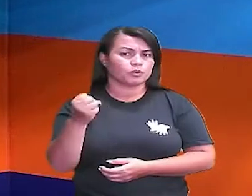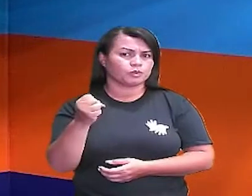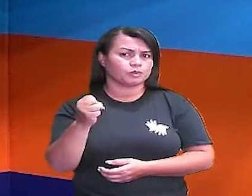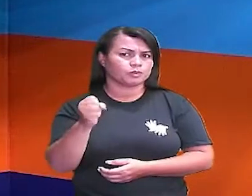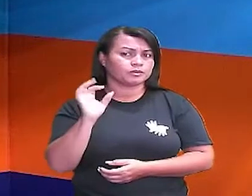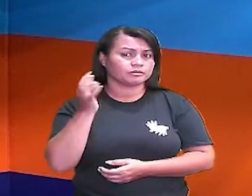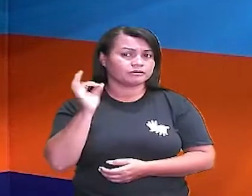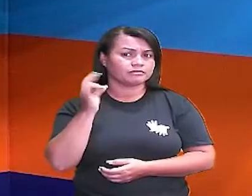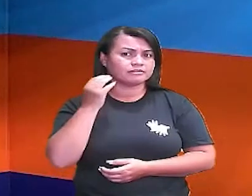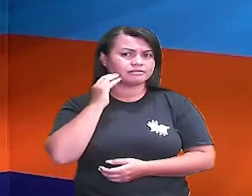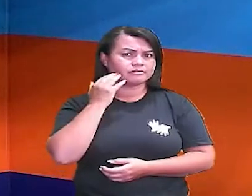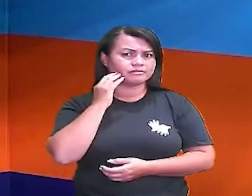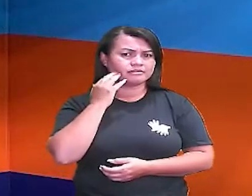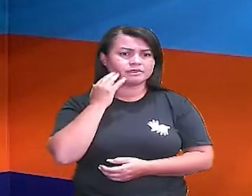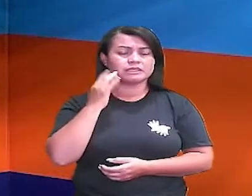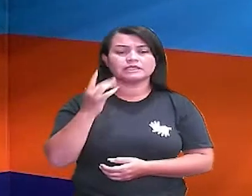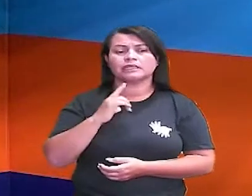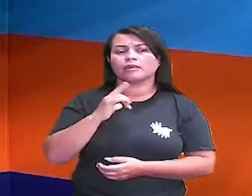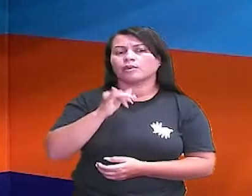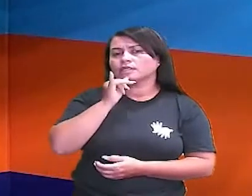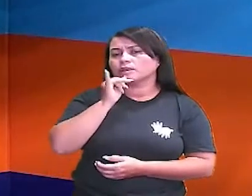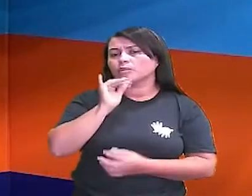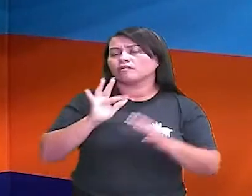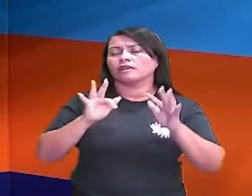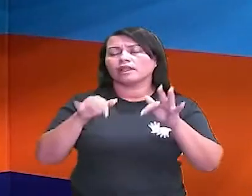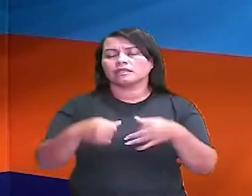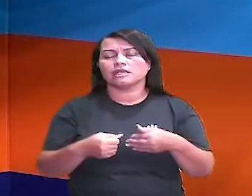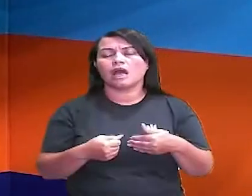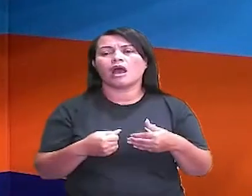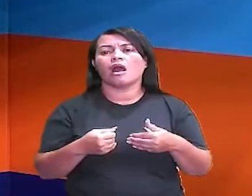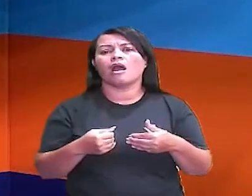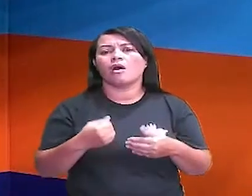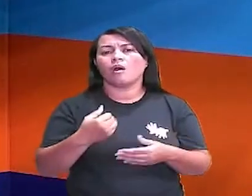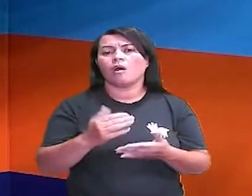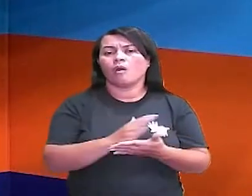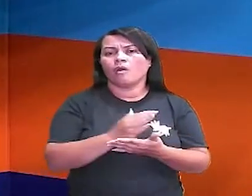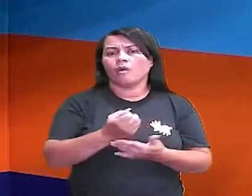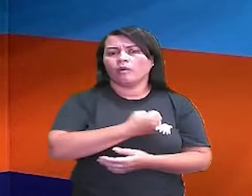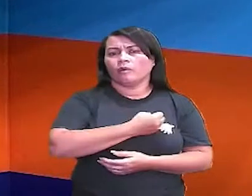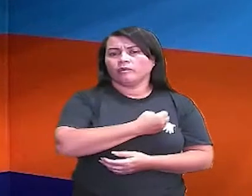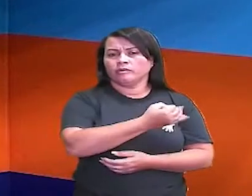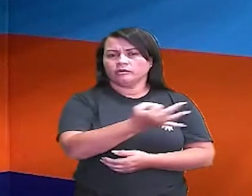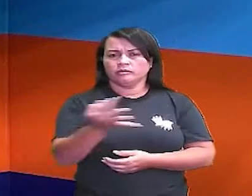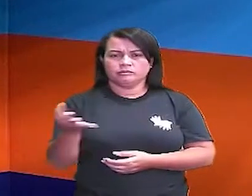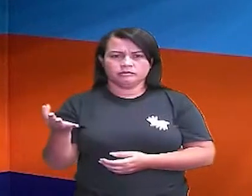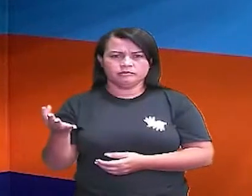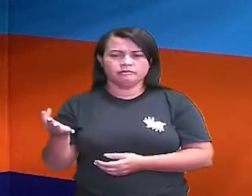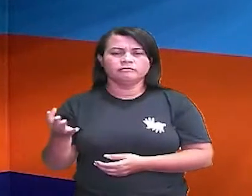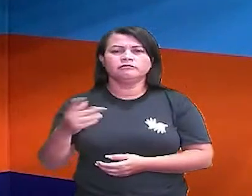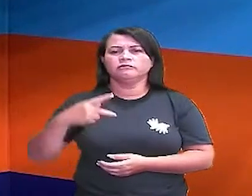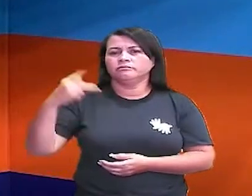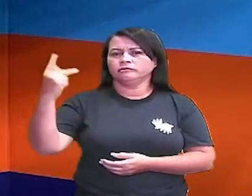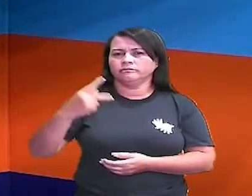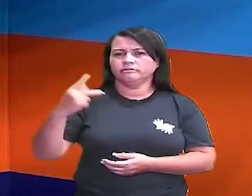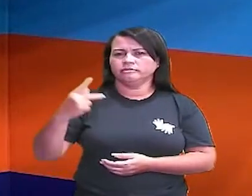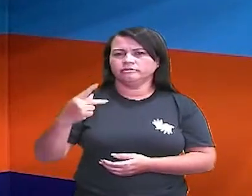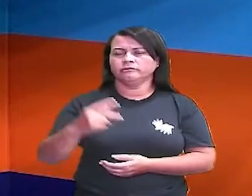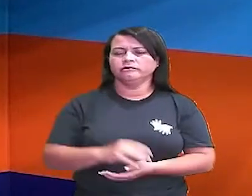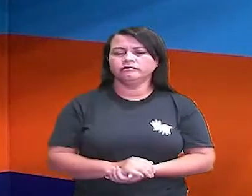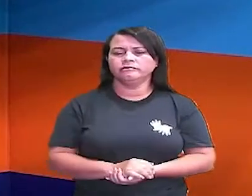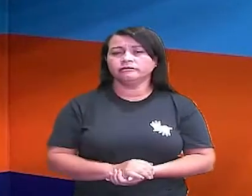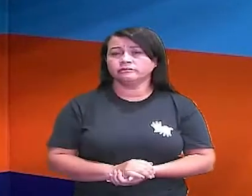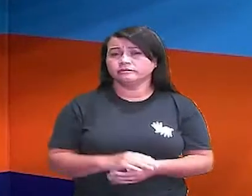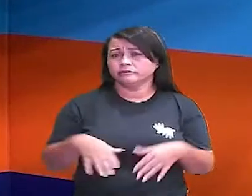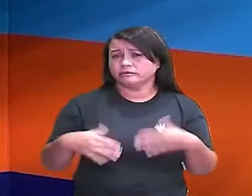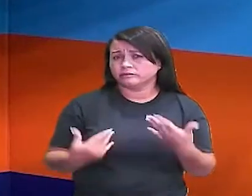8, tá certo? Se ele terminar com um desses números, ou se ele for um desses números, ele é par. Se